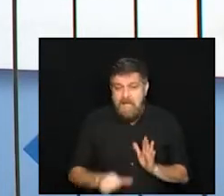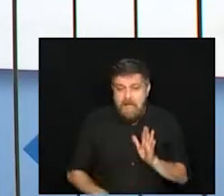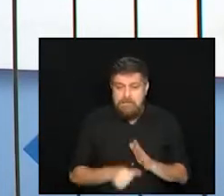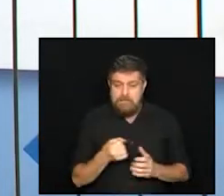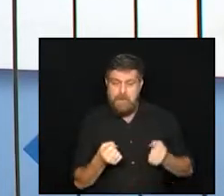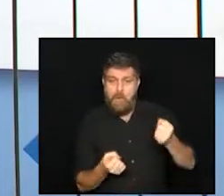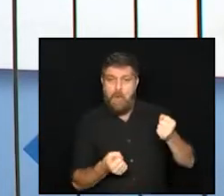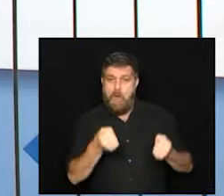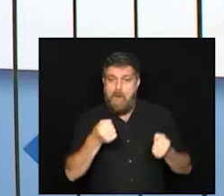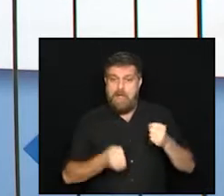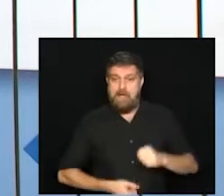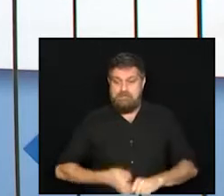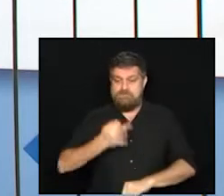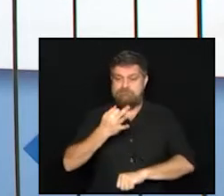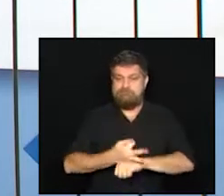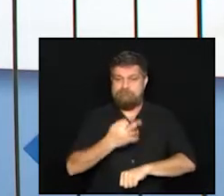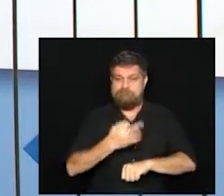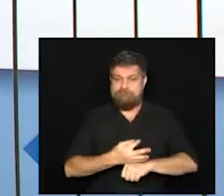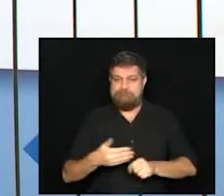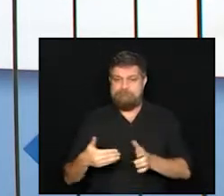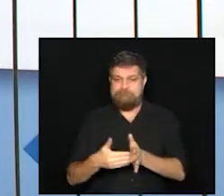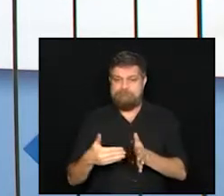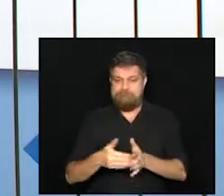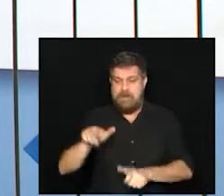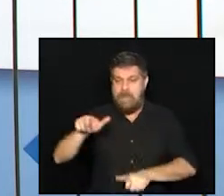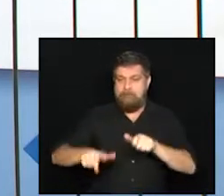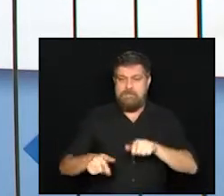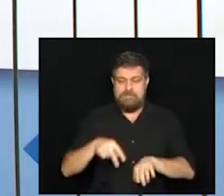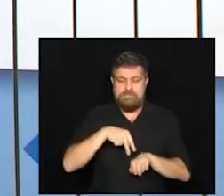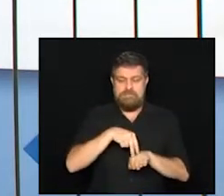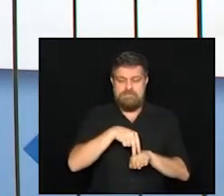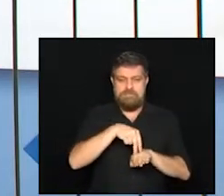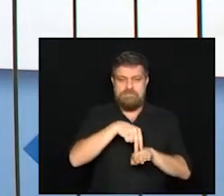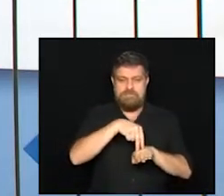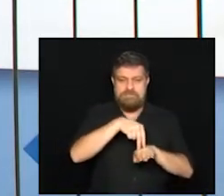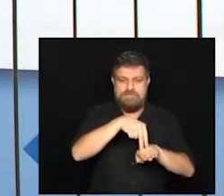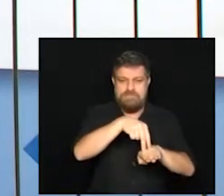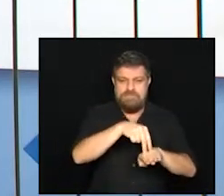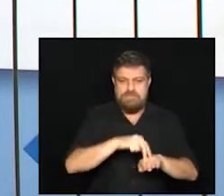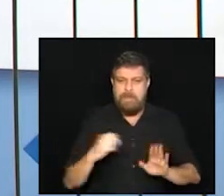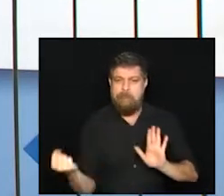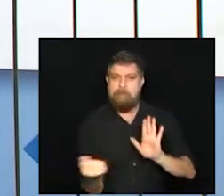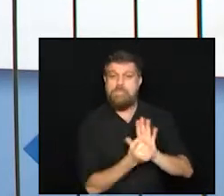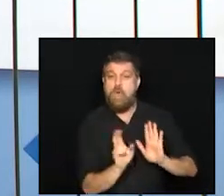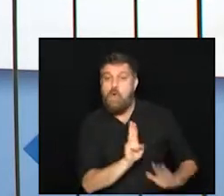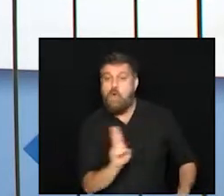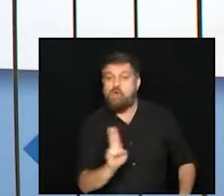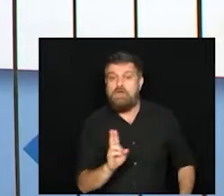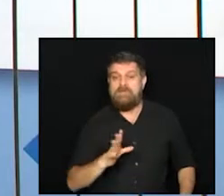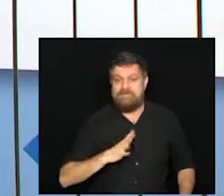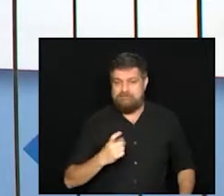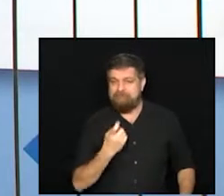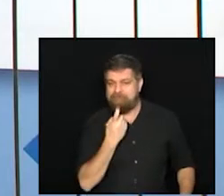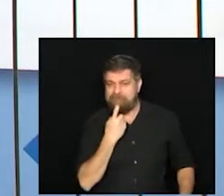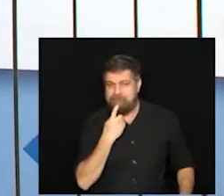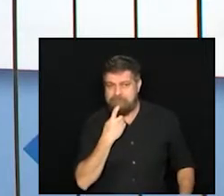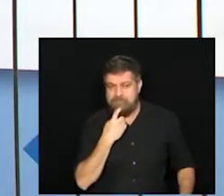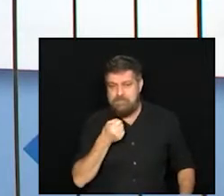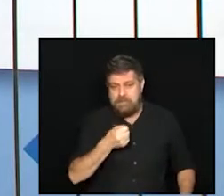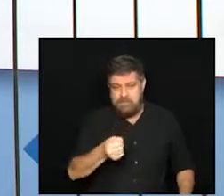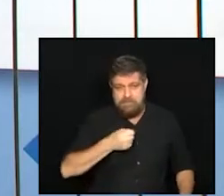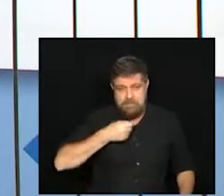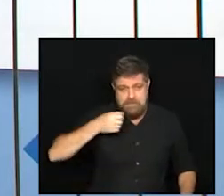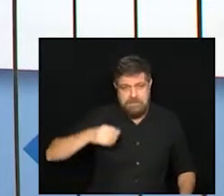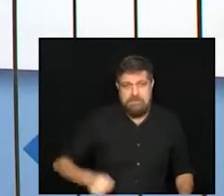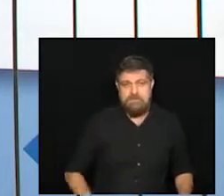primeira viatura blindada de transporte de pessoal do exército que foi batizada com o nome de Campinas a reportagem